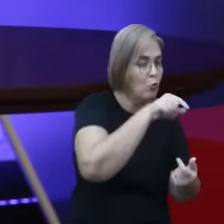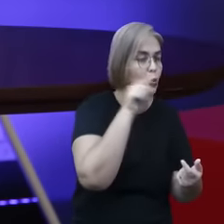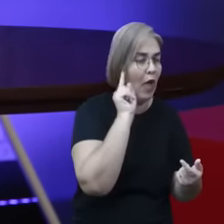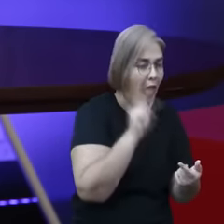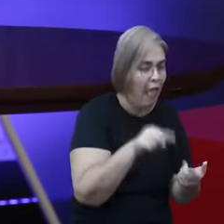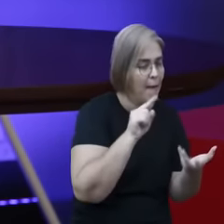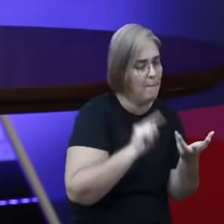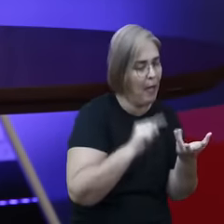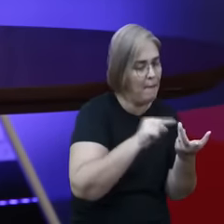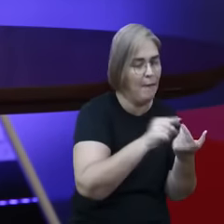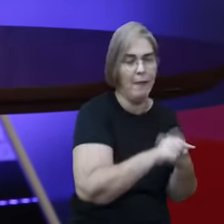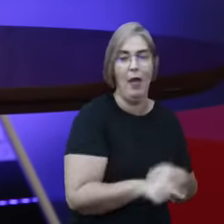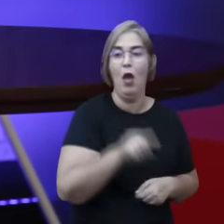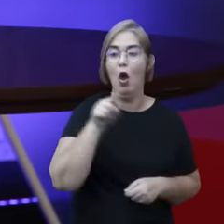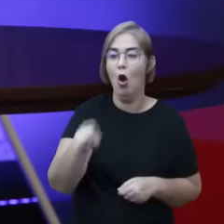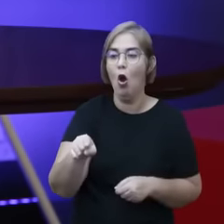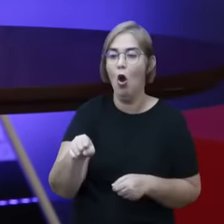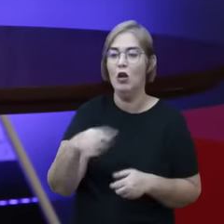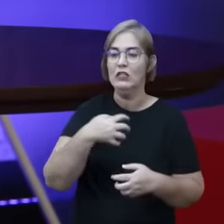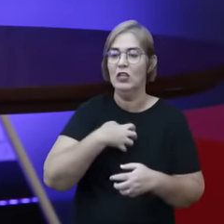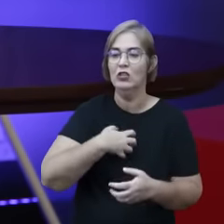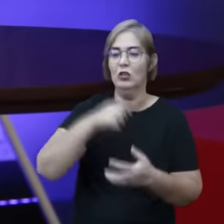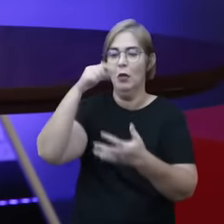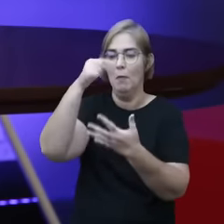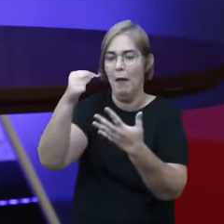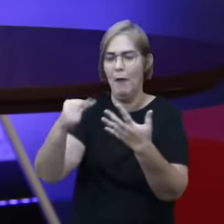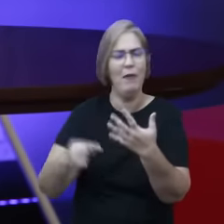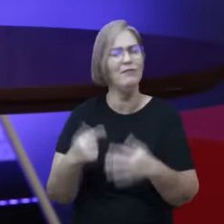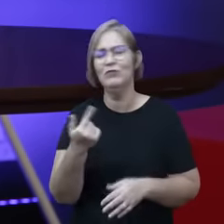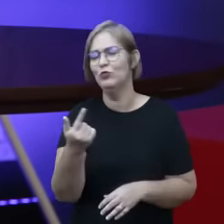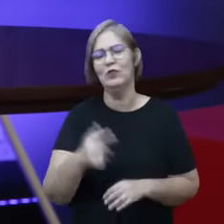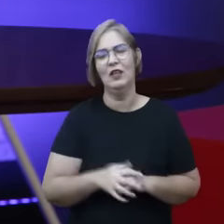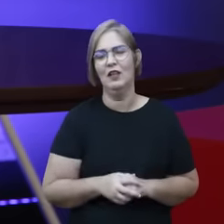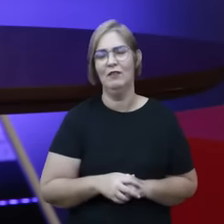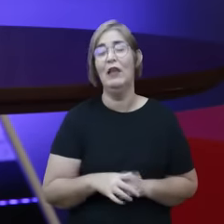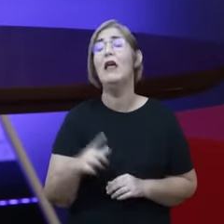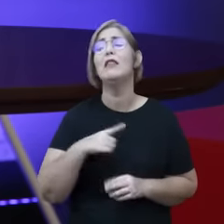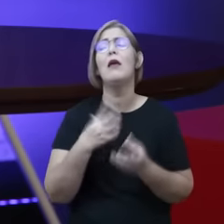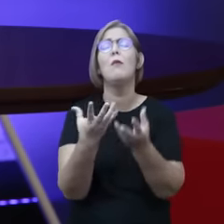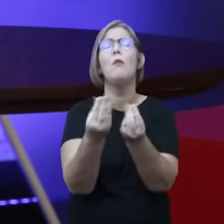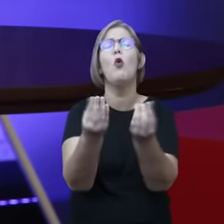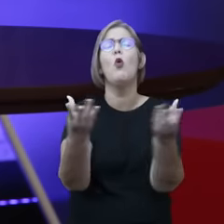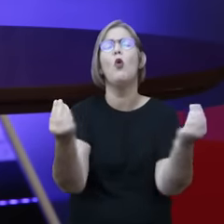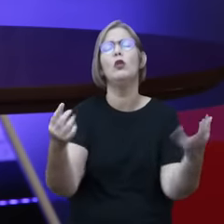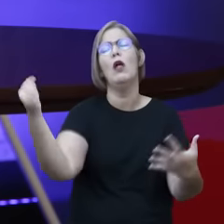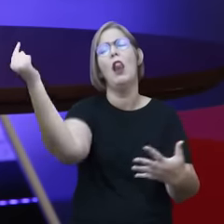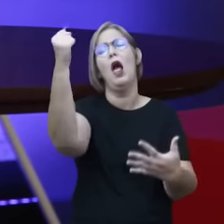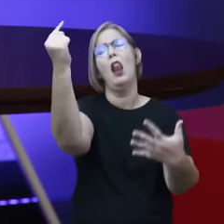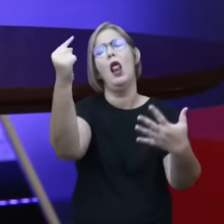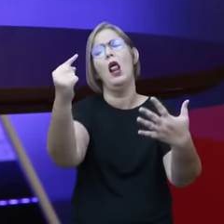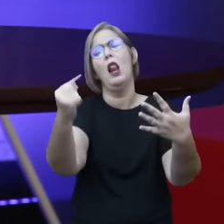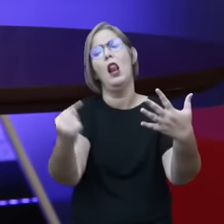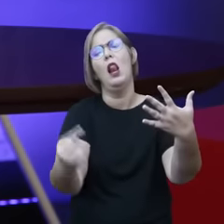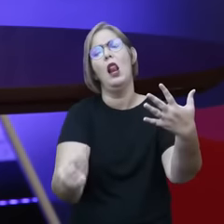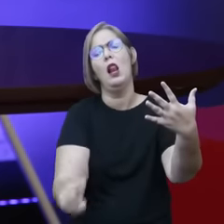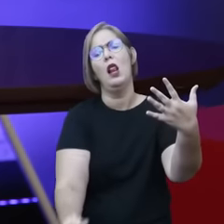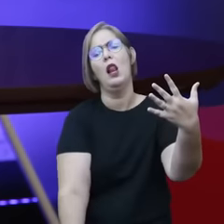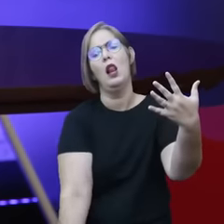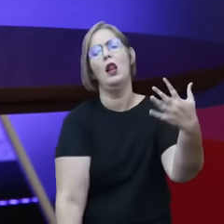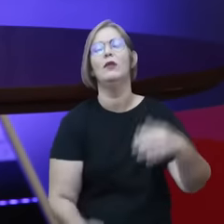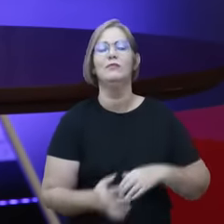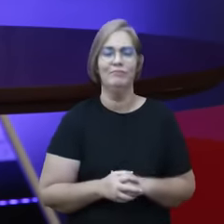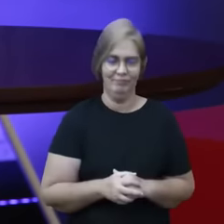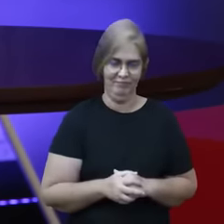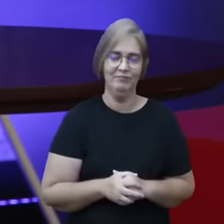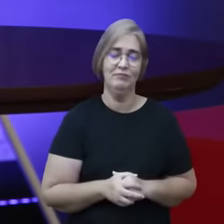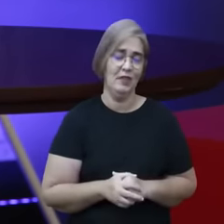vezes em vários sentidos, certo? O absurdo se diz em muitos sentidos e sempre relacionados a essa condição do ser humano